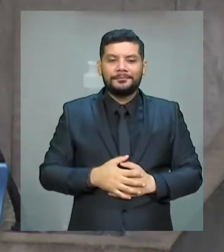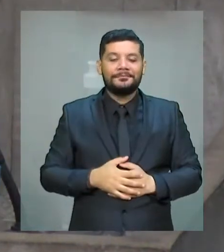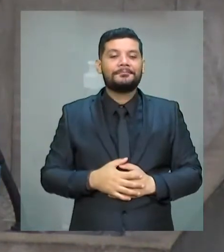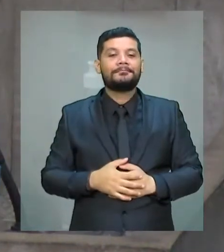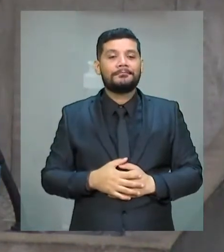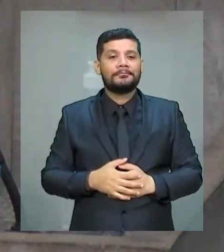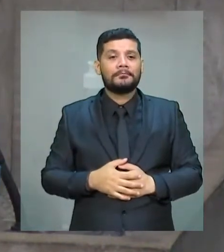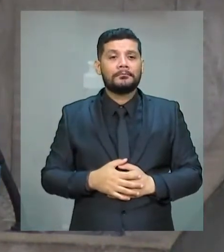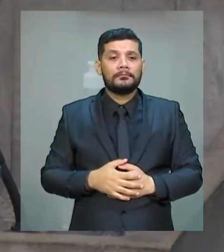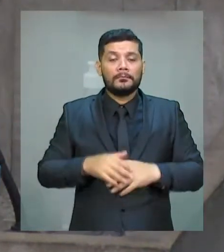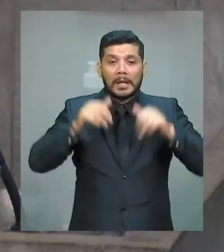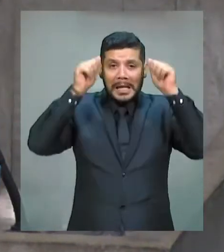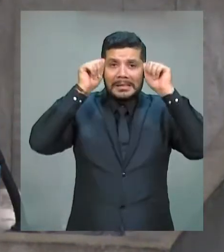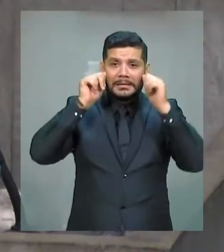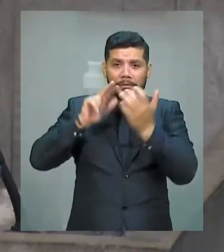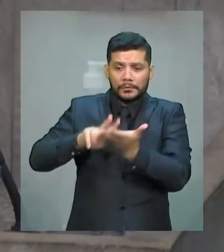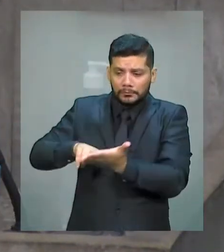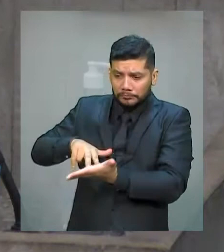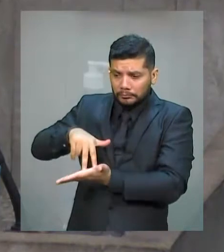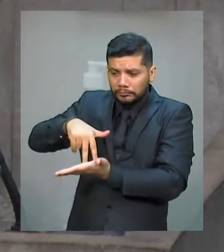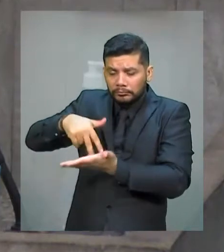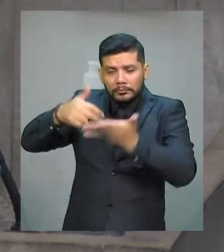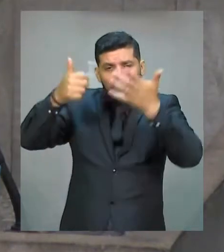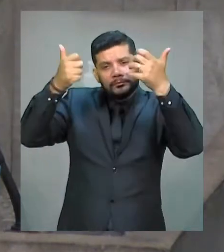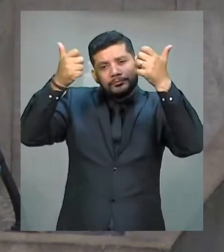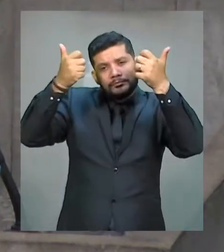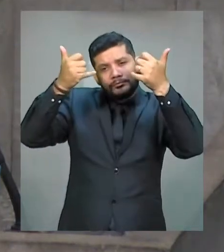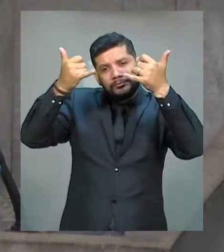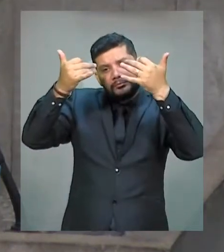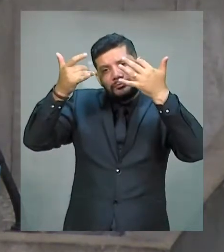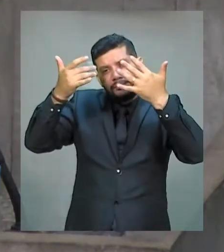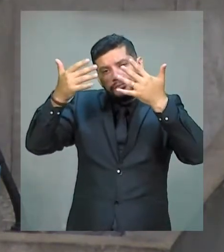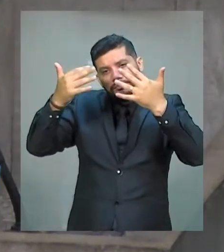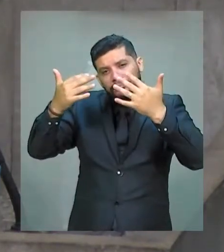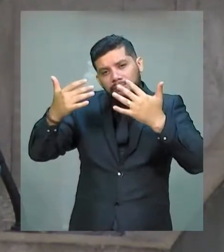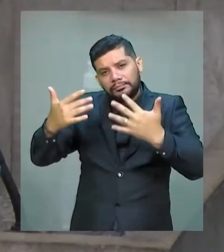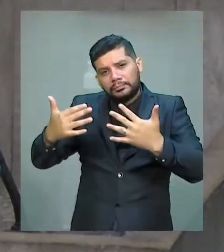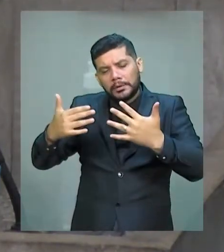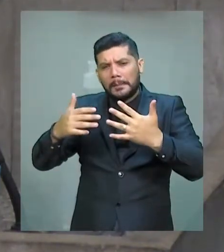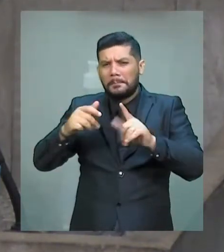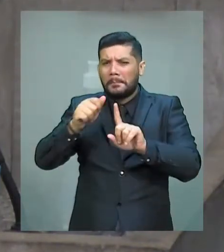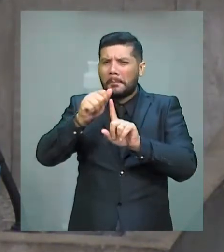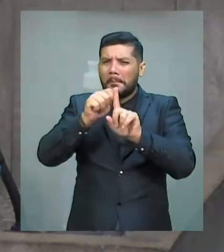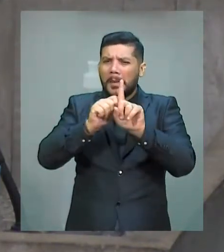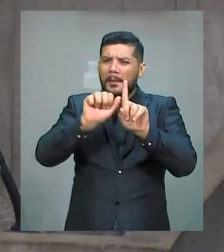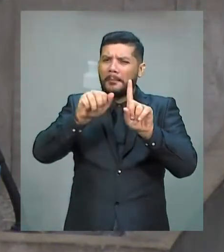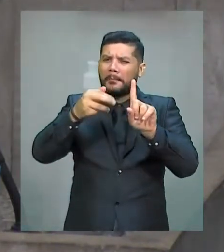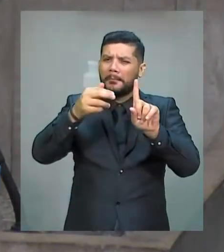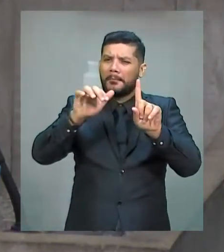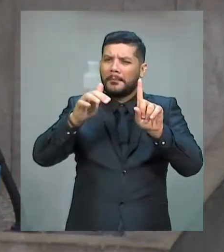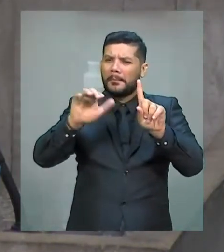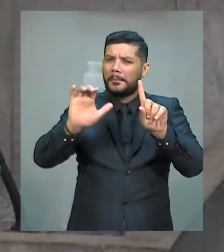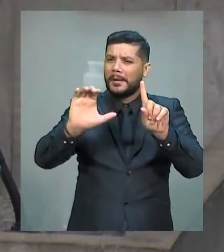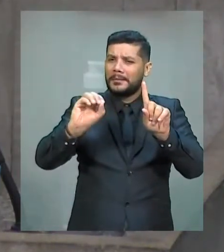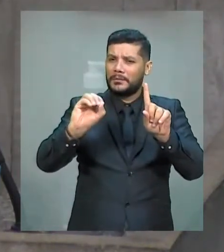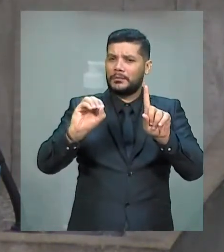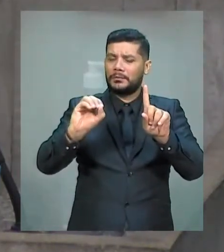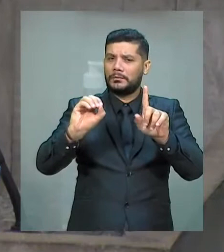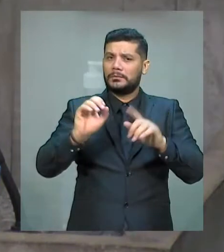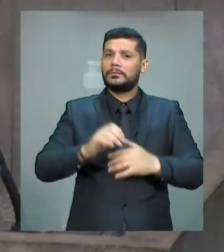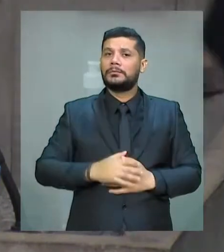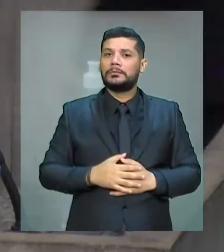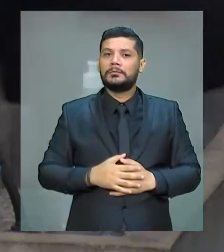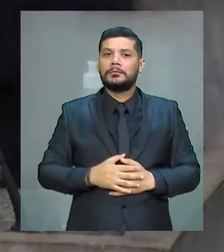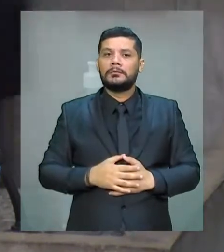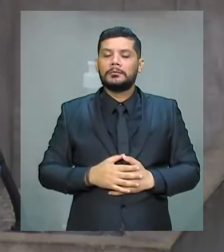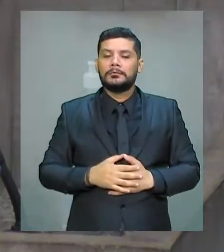problemática. Aquilo corria no mês de março, se não me engano, sobre como o Brasil